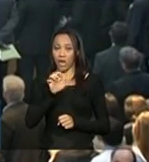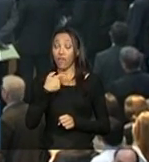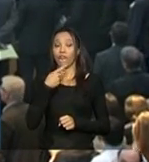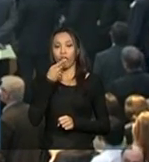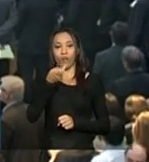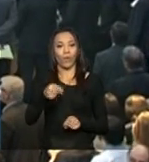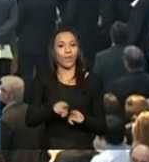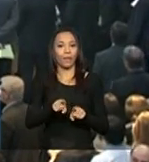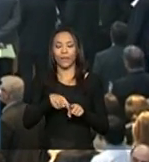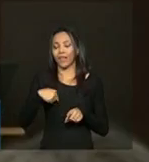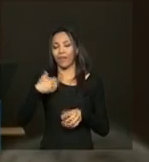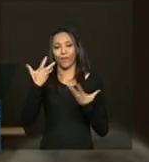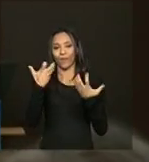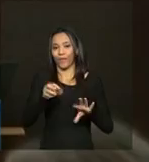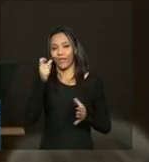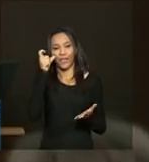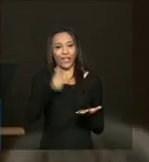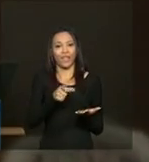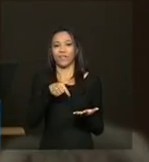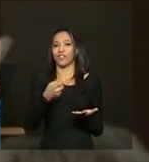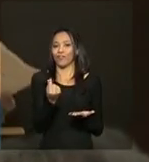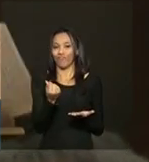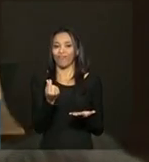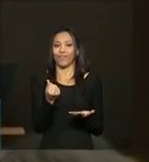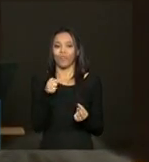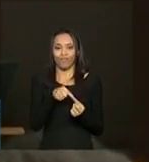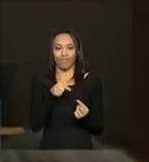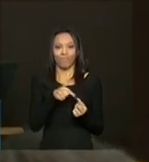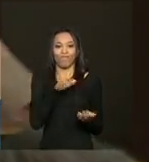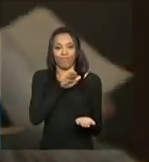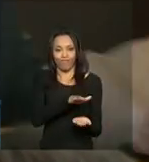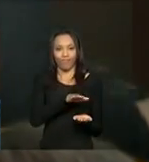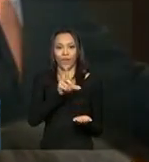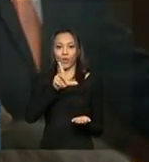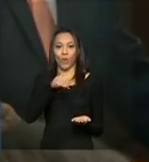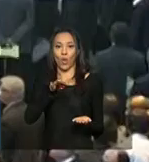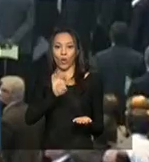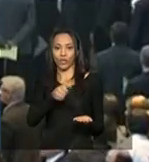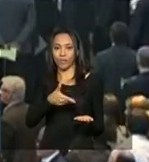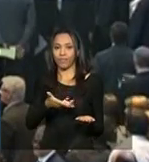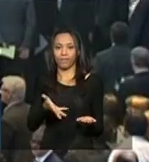não possui interesse em apresentar a proposta financeira para o referido lote.